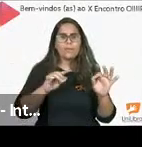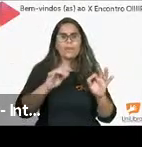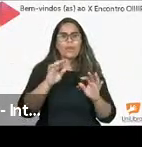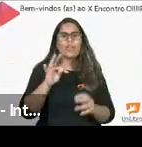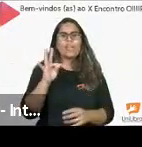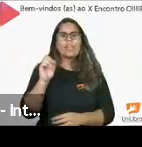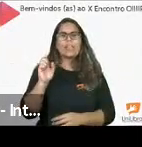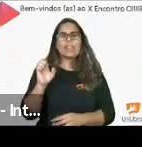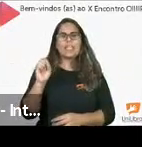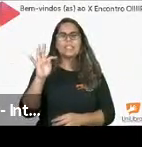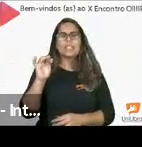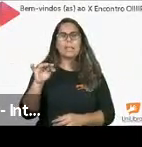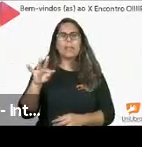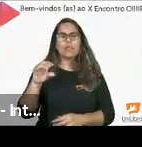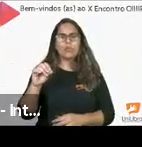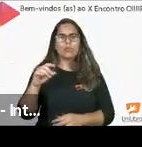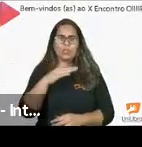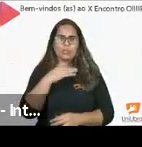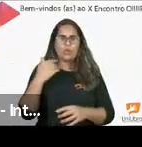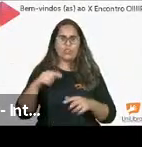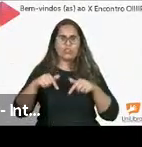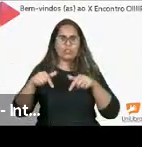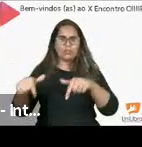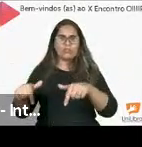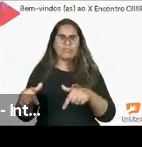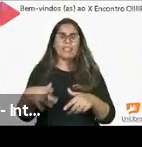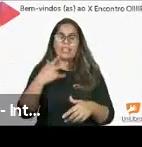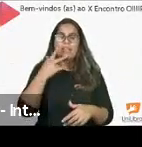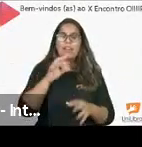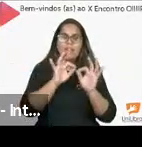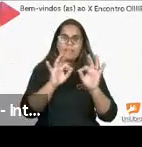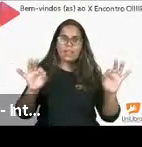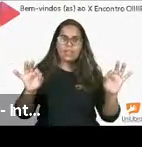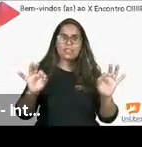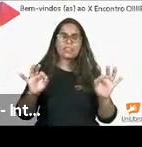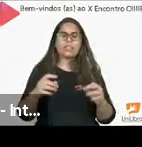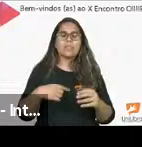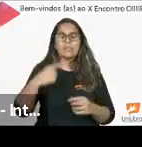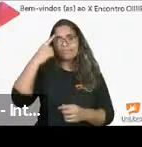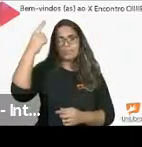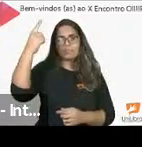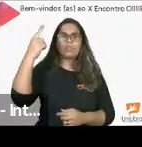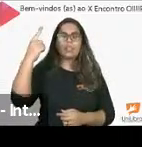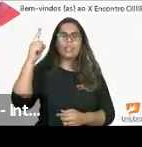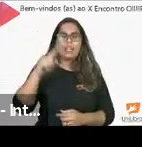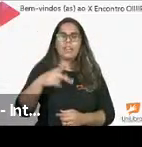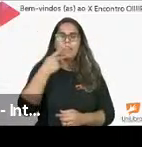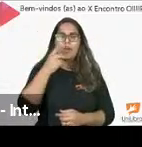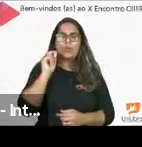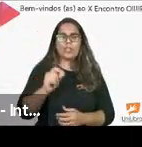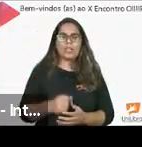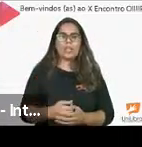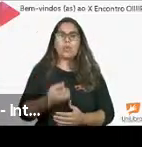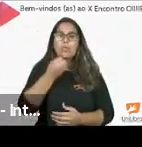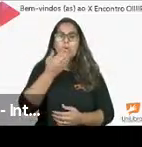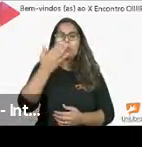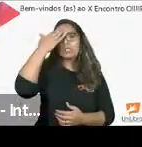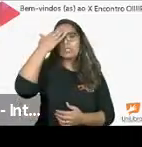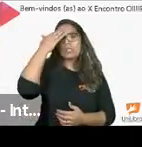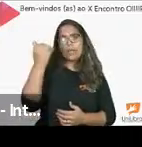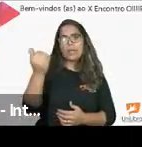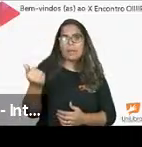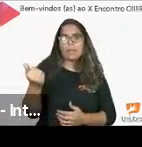testamento. E a frase é completamente contraintuitiva. Ela diz assim: é bom saber